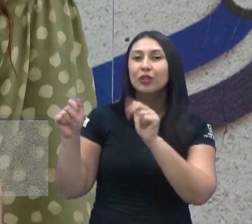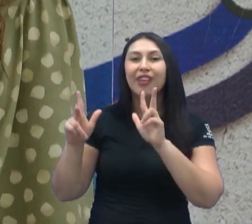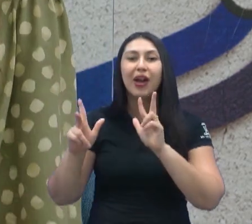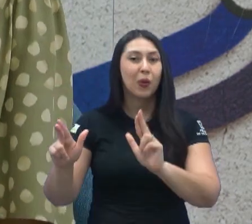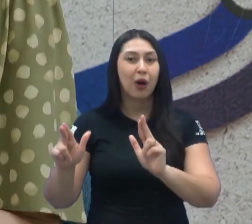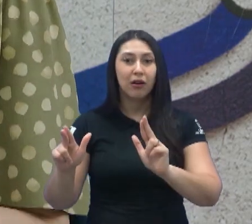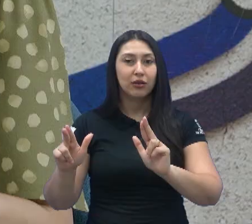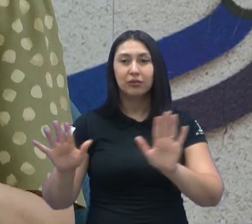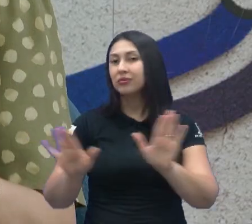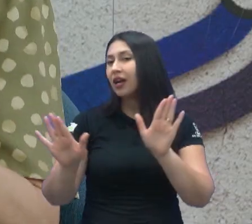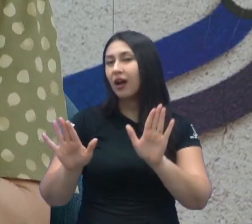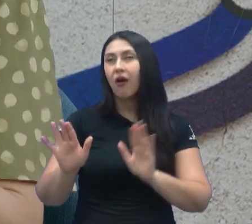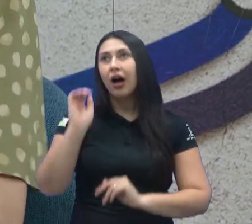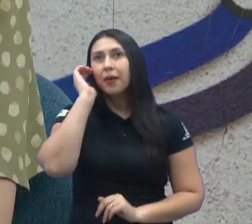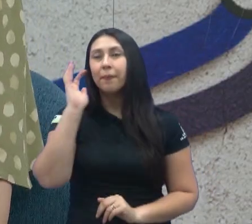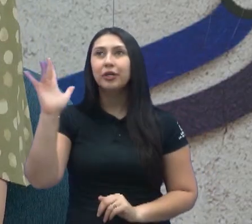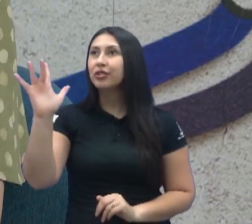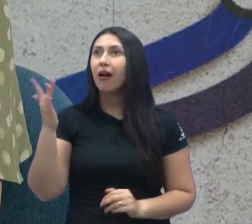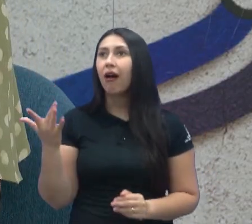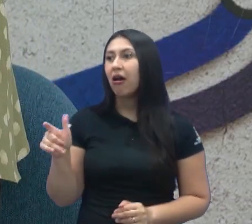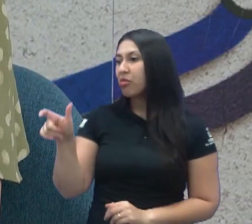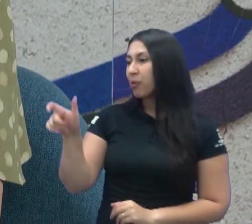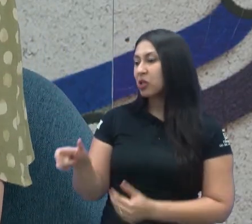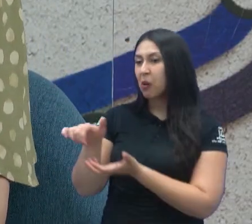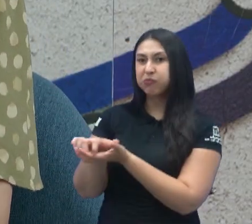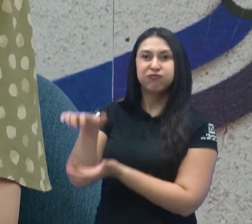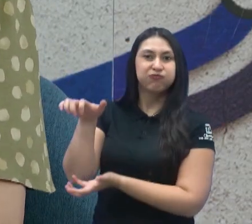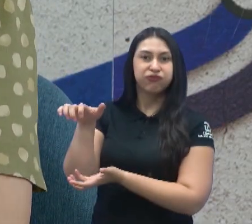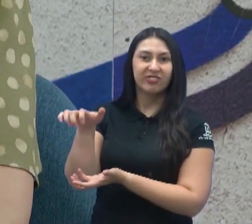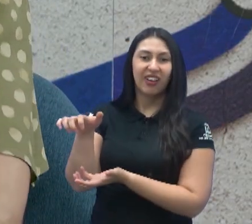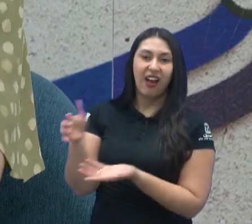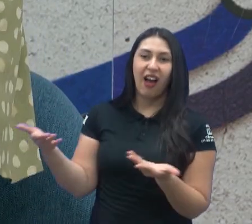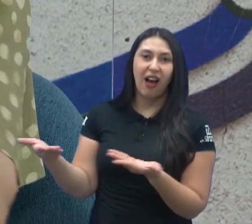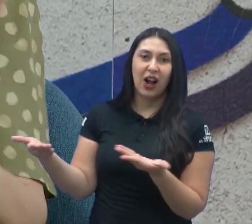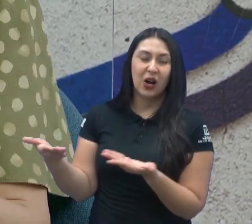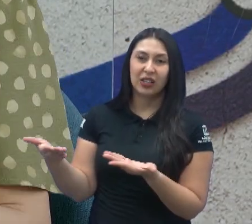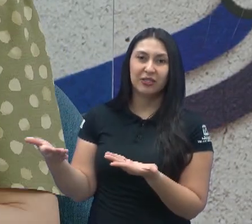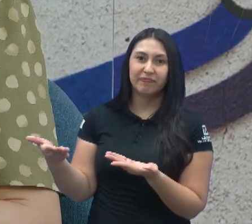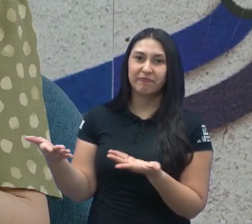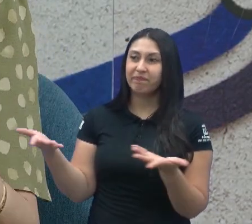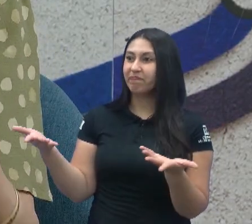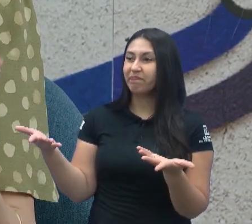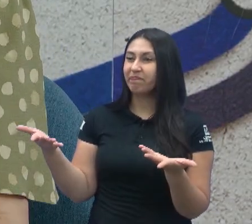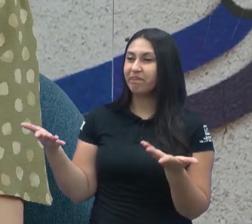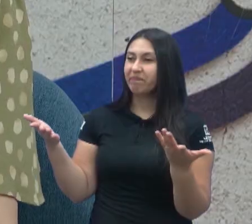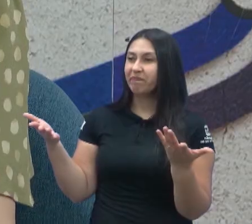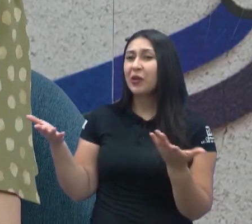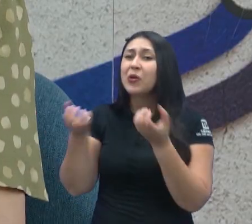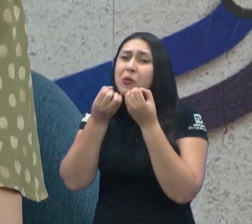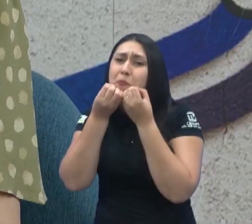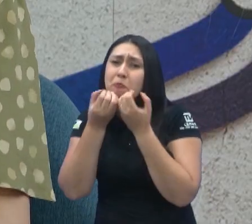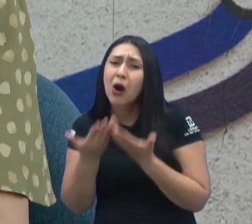canto da sereia de imaginar que pelo fato da pessoa estar na fase da velhice, que ela também se torna boazinha, né?